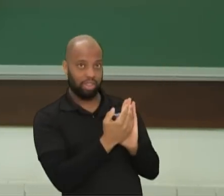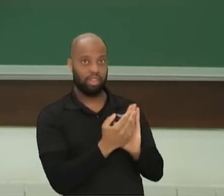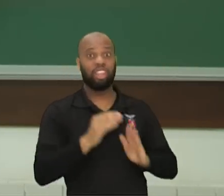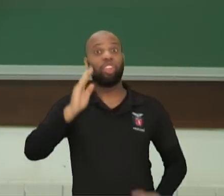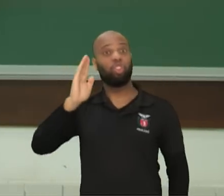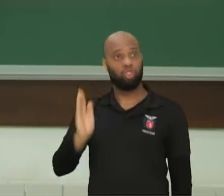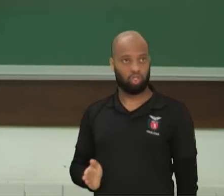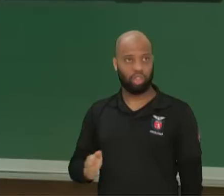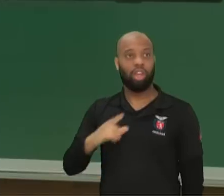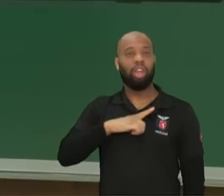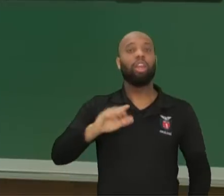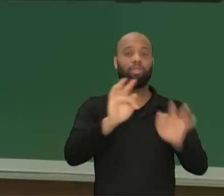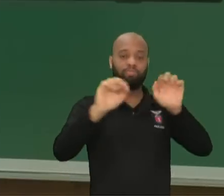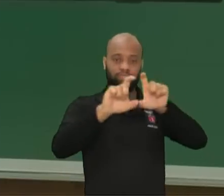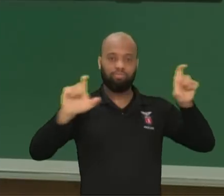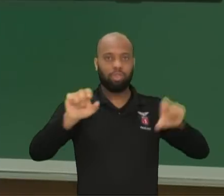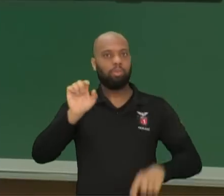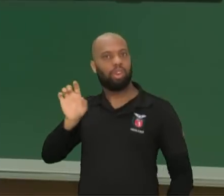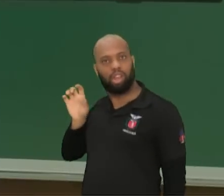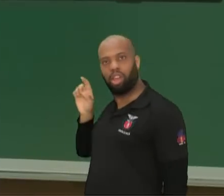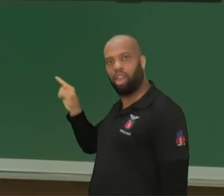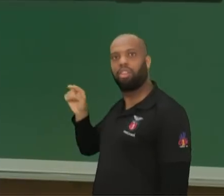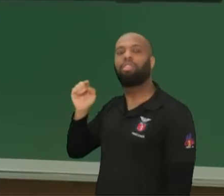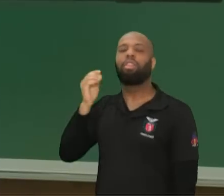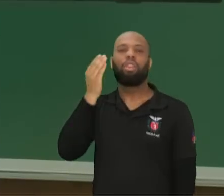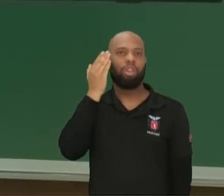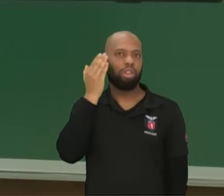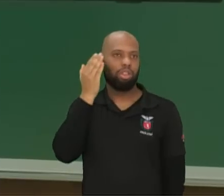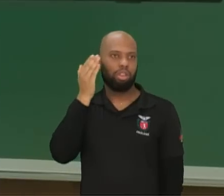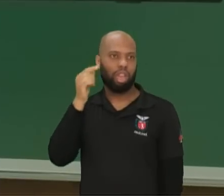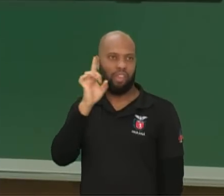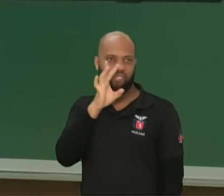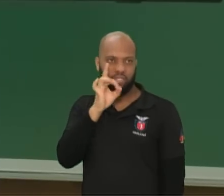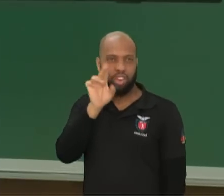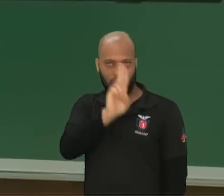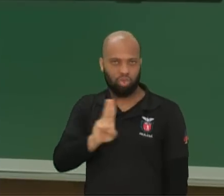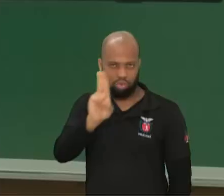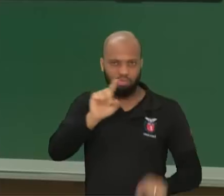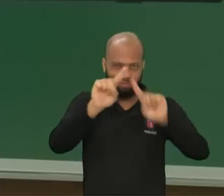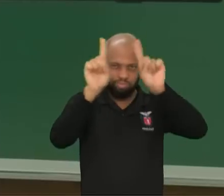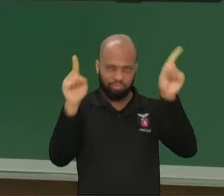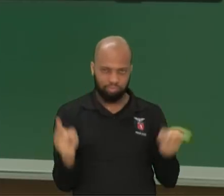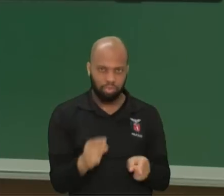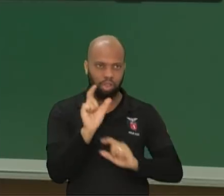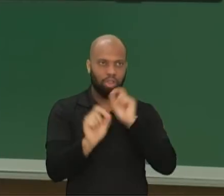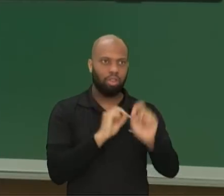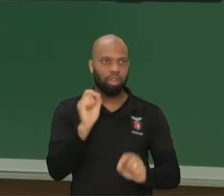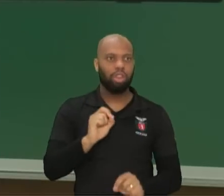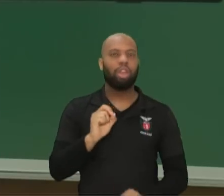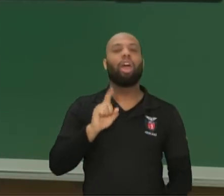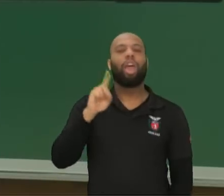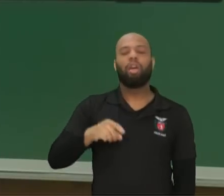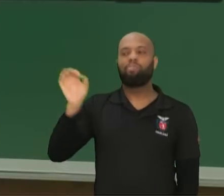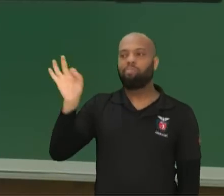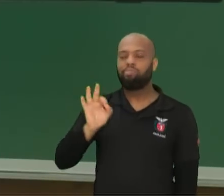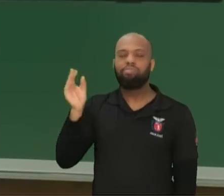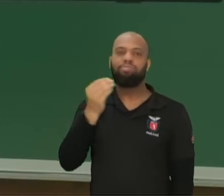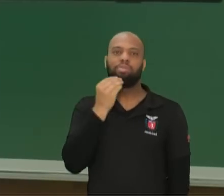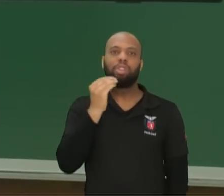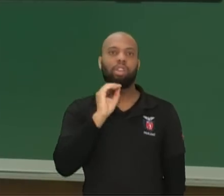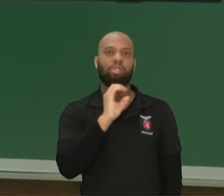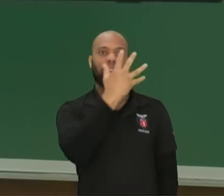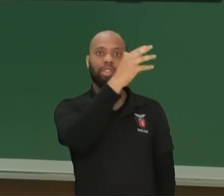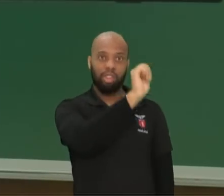Para isso, nós temos essa fórmula aqui, certo? Que é a probabilidade de ocorrer A, dado que ocorreu B,